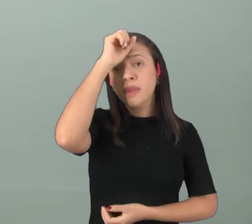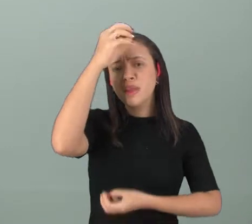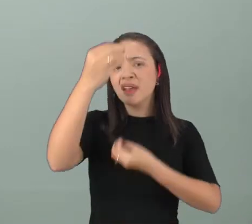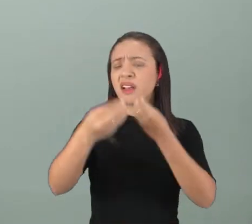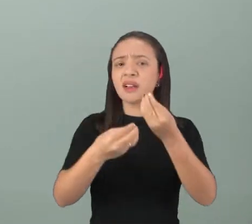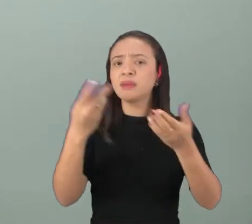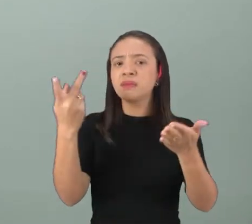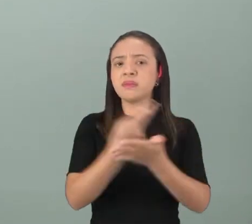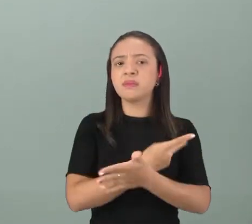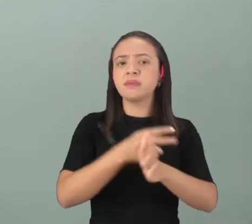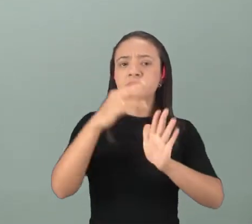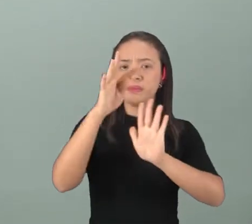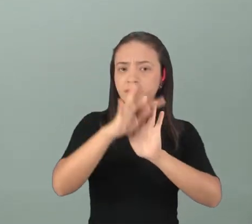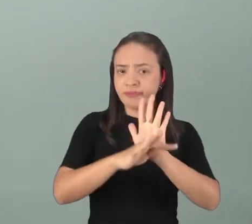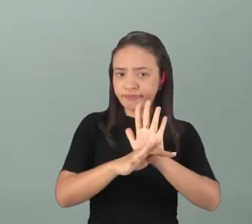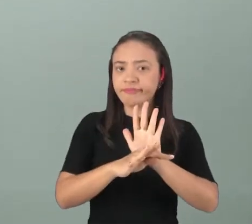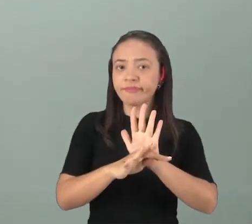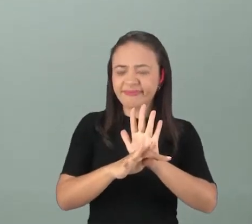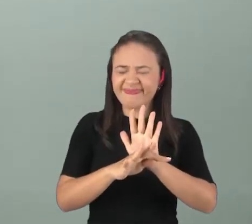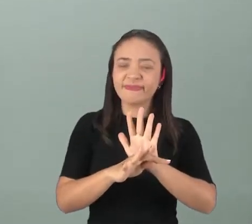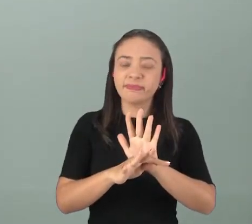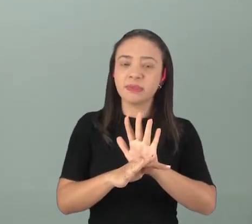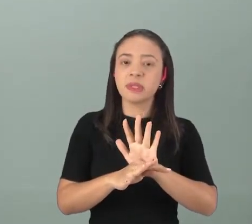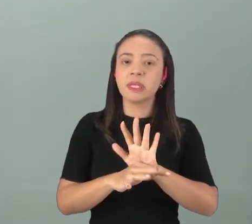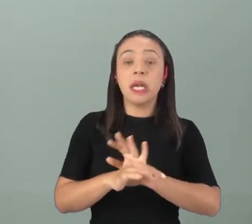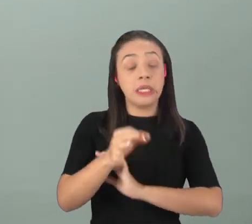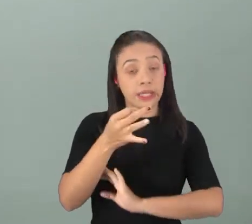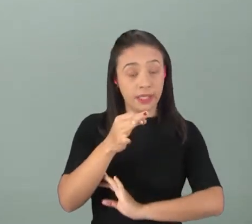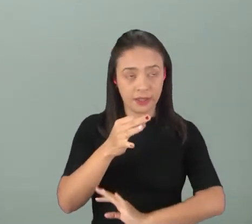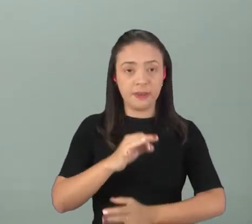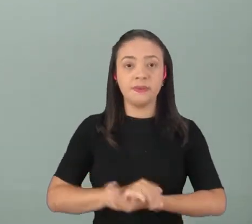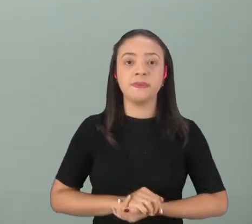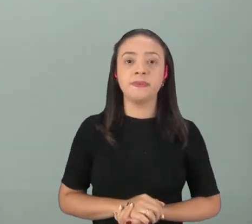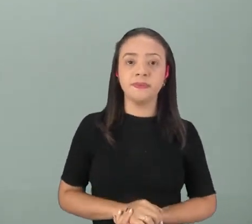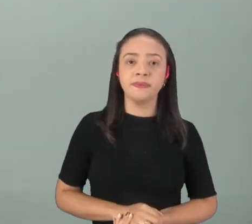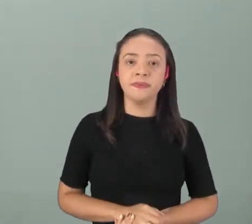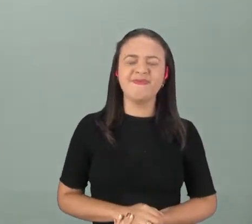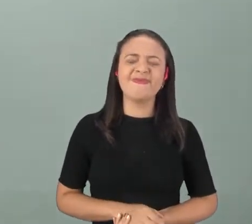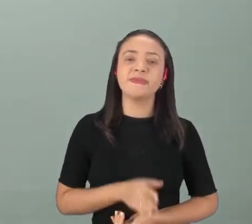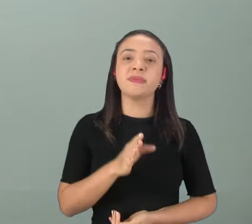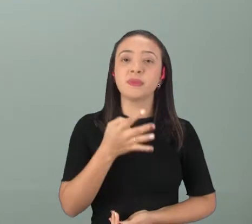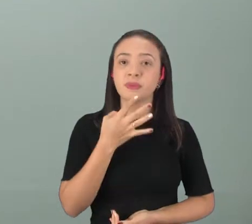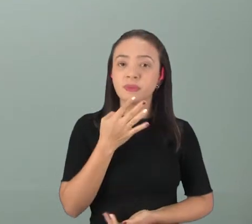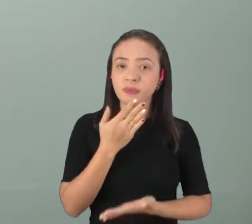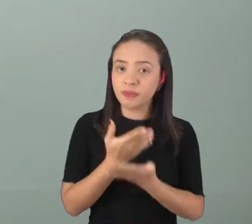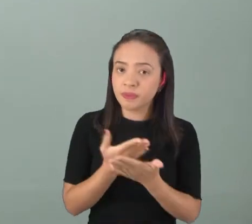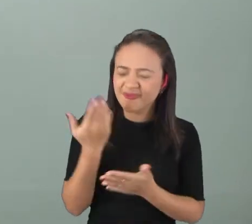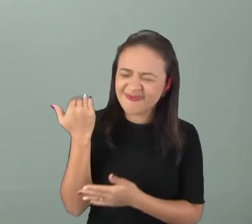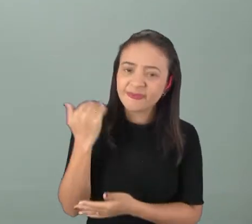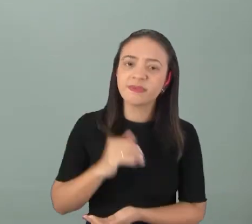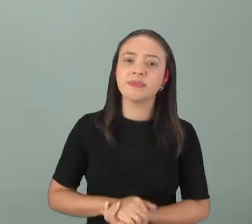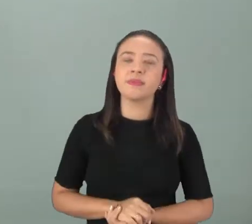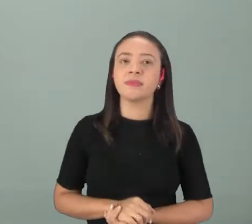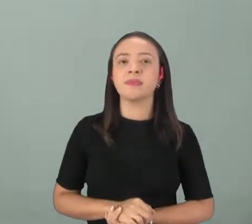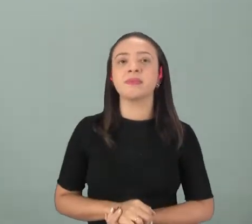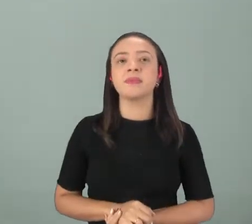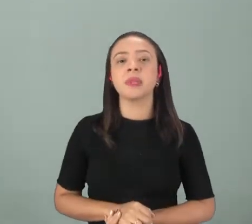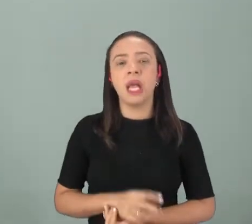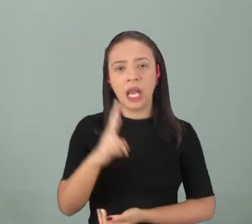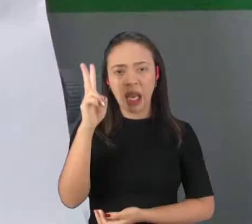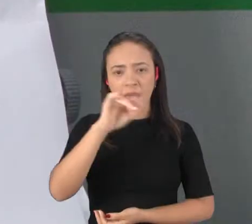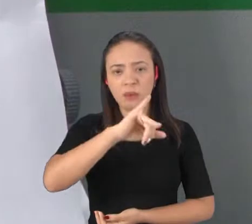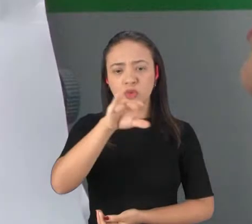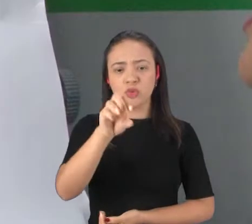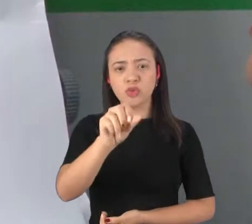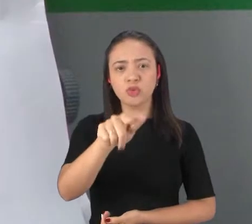no texto, como colocá-los no texto de maneira adequada. Então, a gente viu um exemplo na aula passada, que foi a do Joãozinho. Vamos só relembrar aqui,